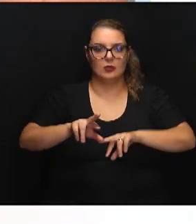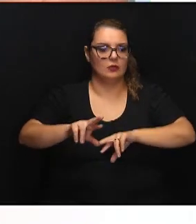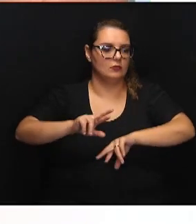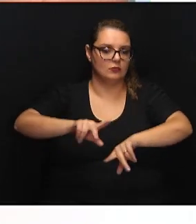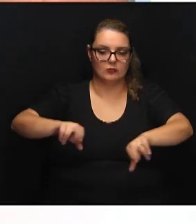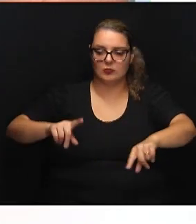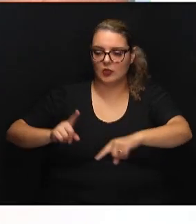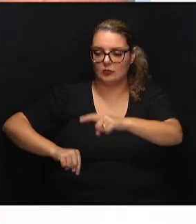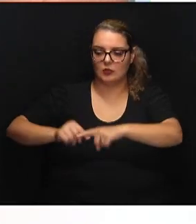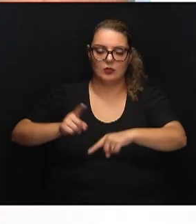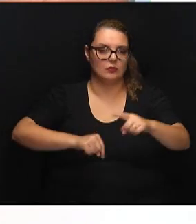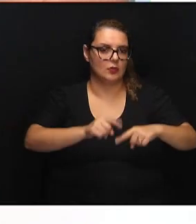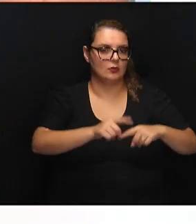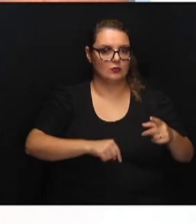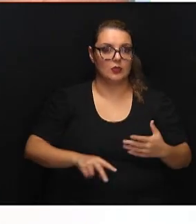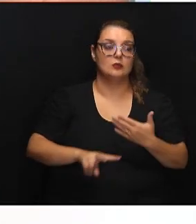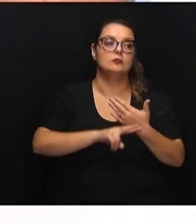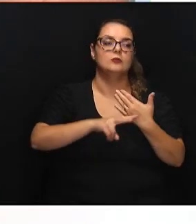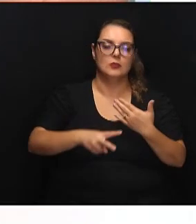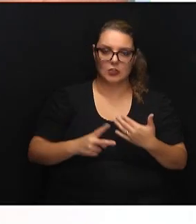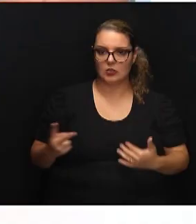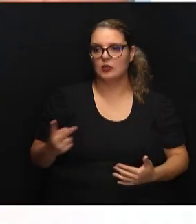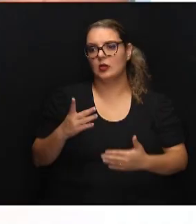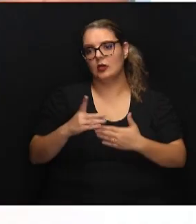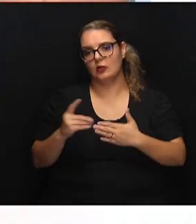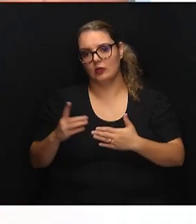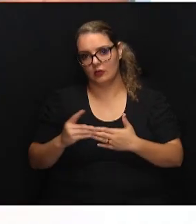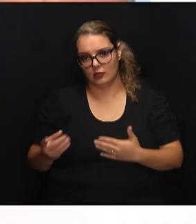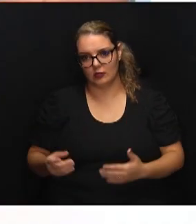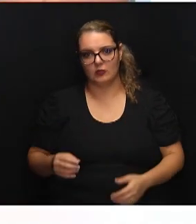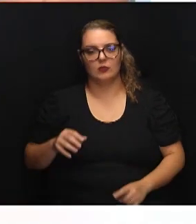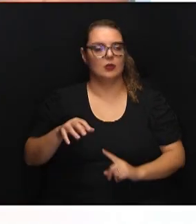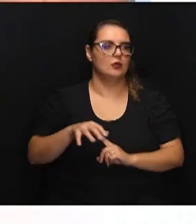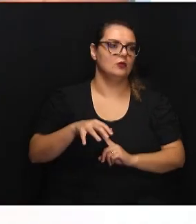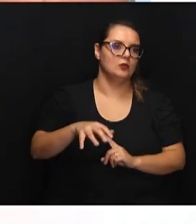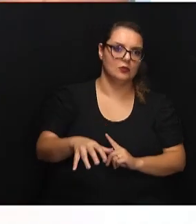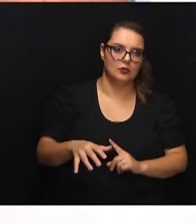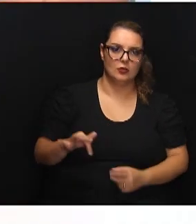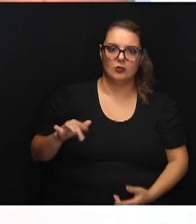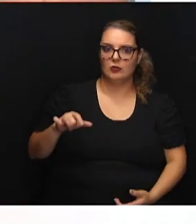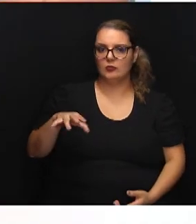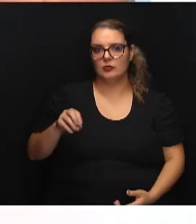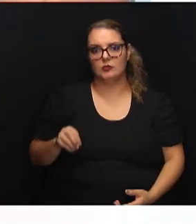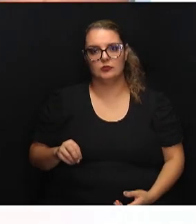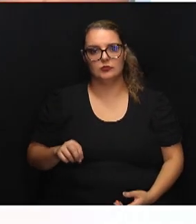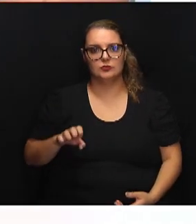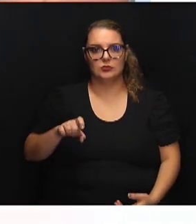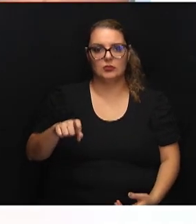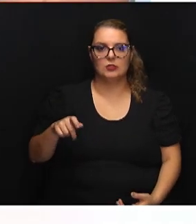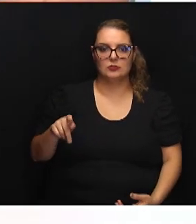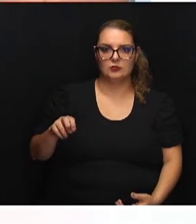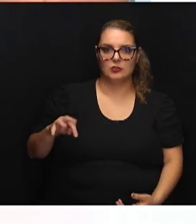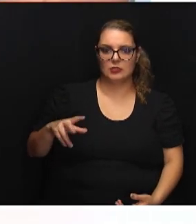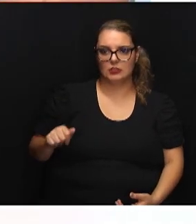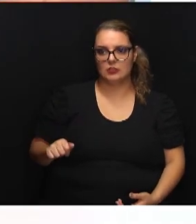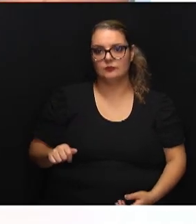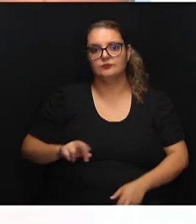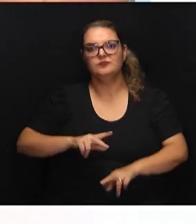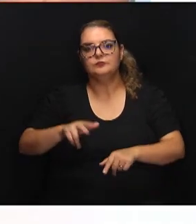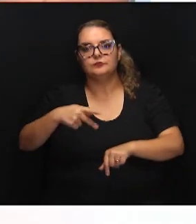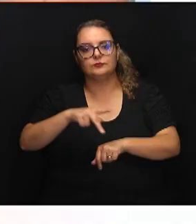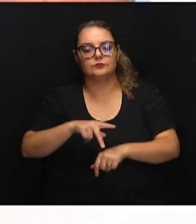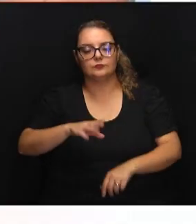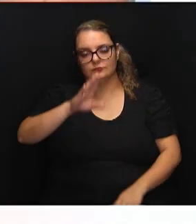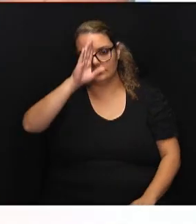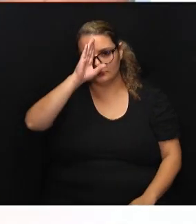E, consequentemente, afeta também o valor do dólar. Vai afetar o fluxo de exportação de diversos países, inclusive do Brasil. Então,